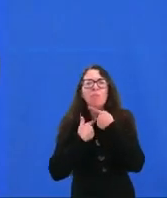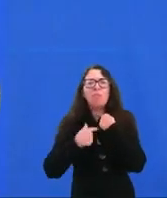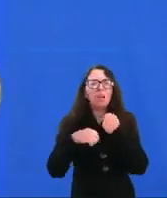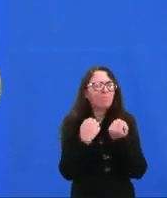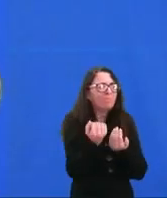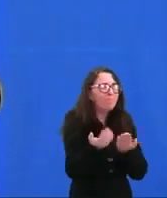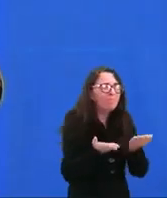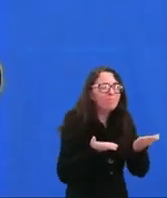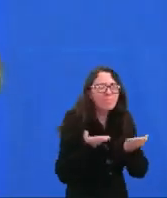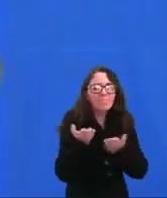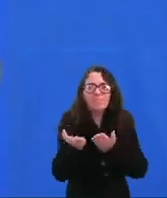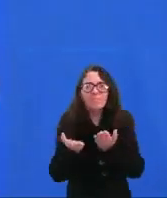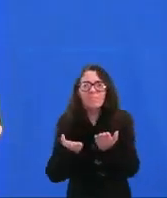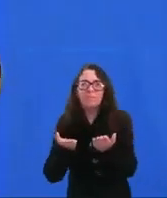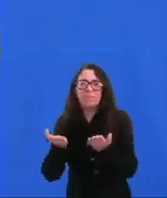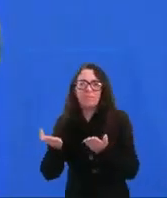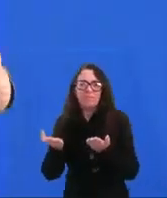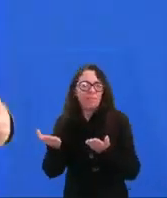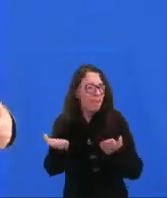nosso próximo,